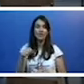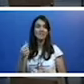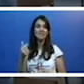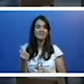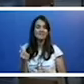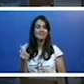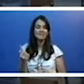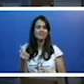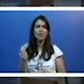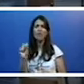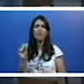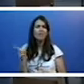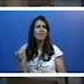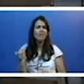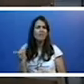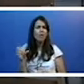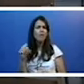96